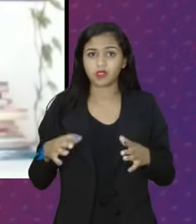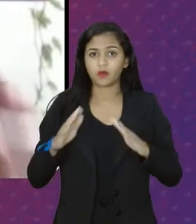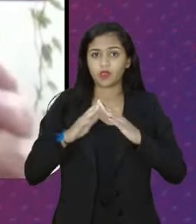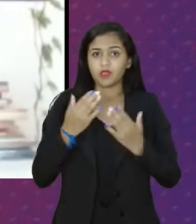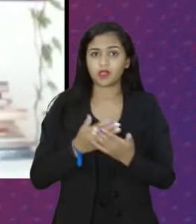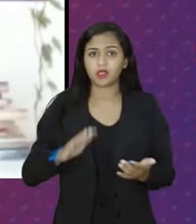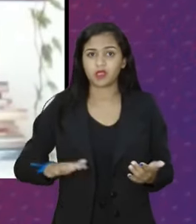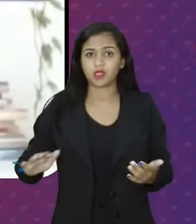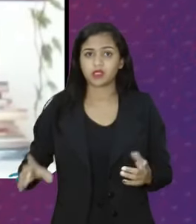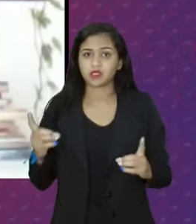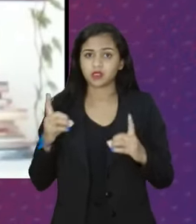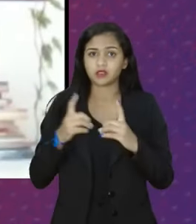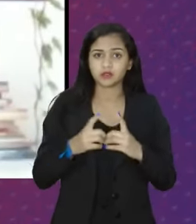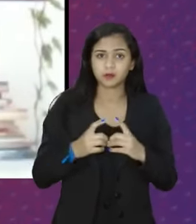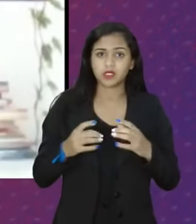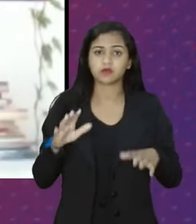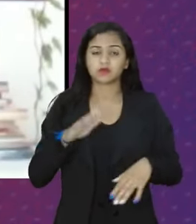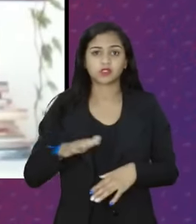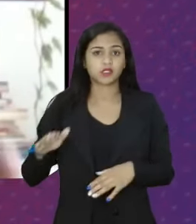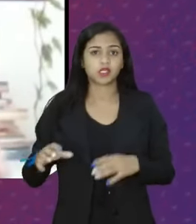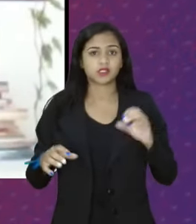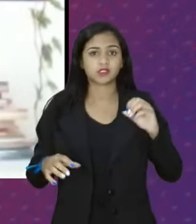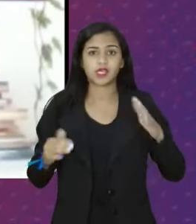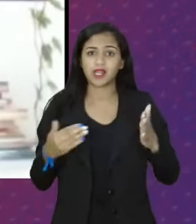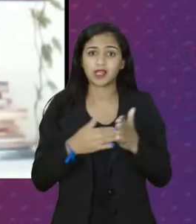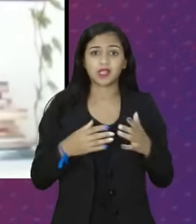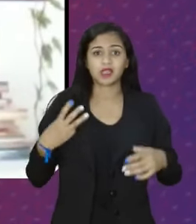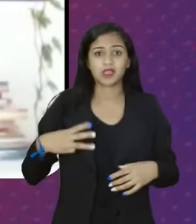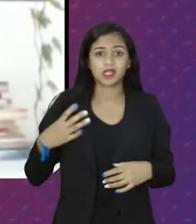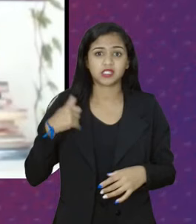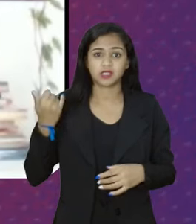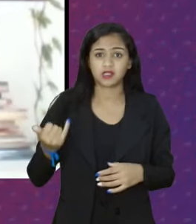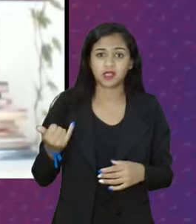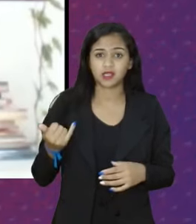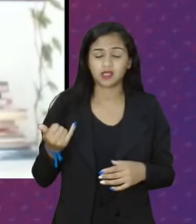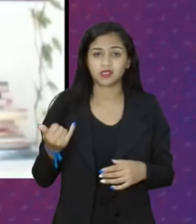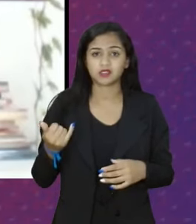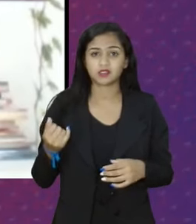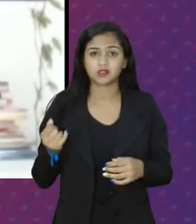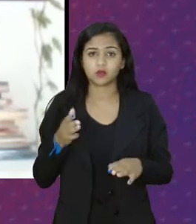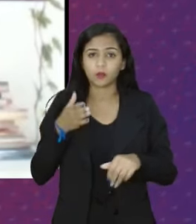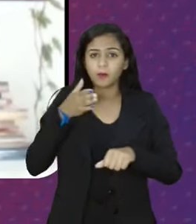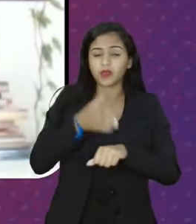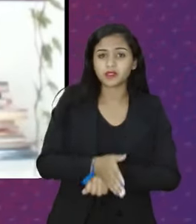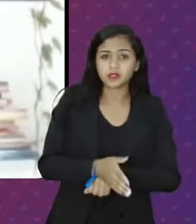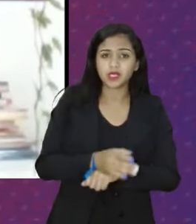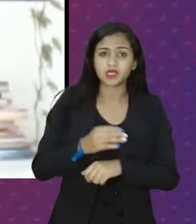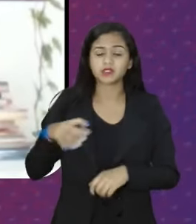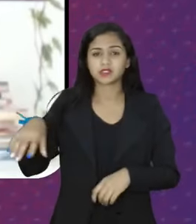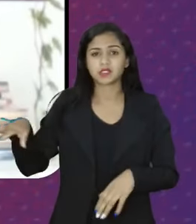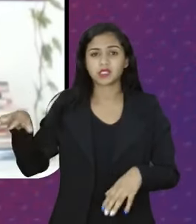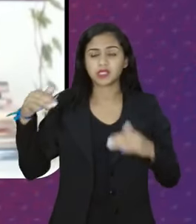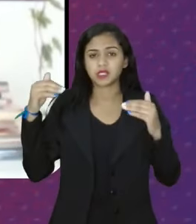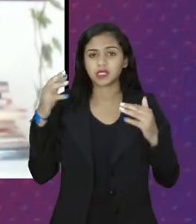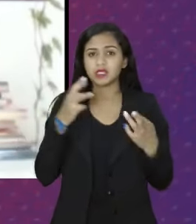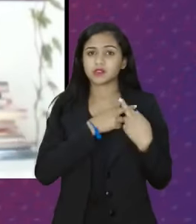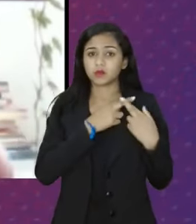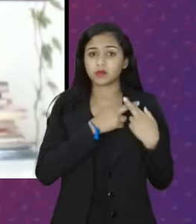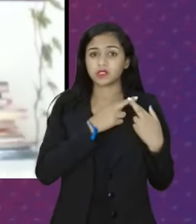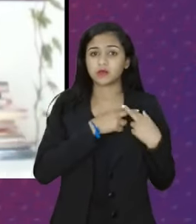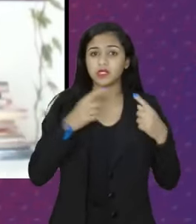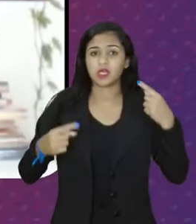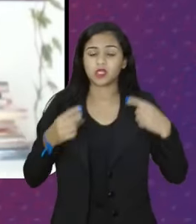atendimento de crianças de 0 a 3 anos, com qualidade, com acesso, com responsabilidade dos poderes